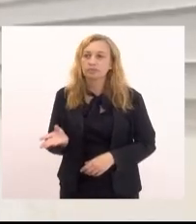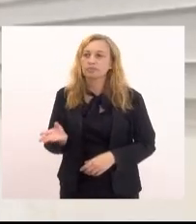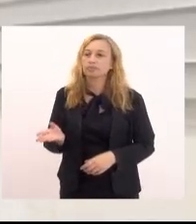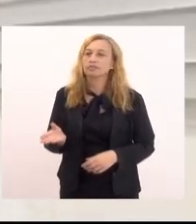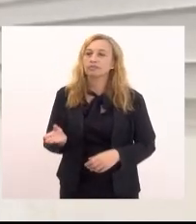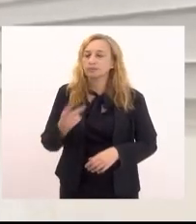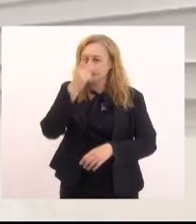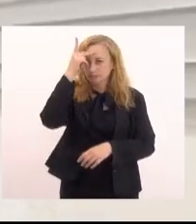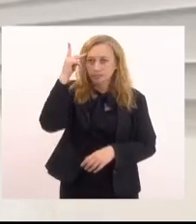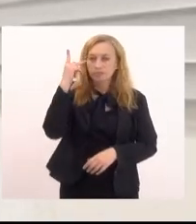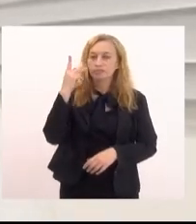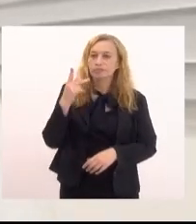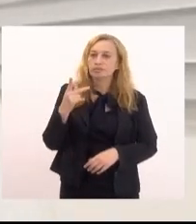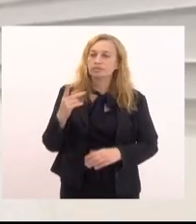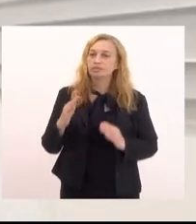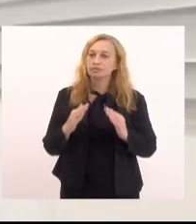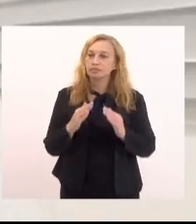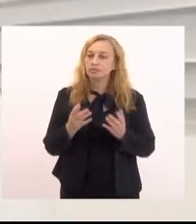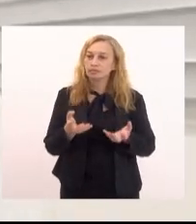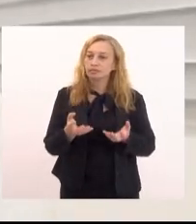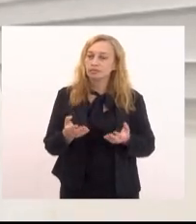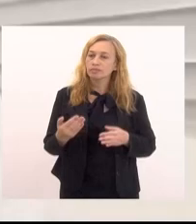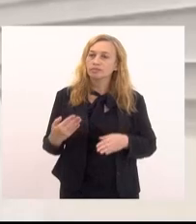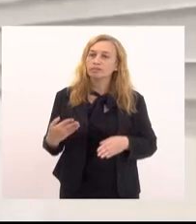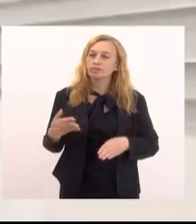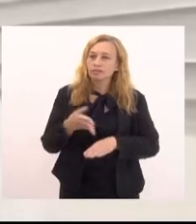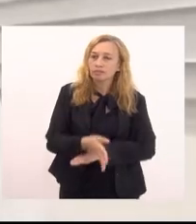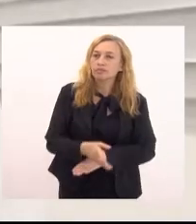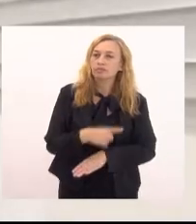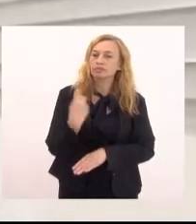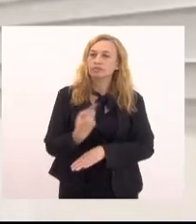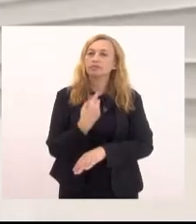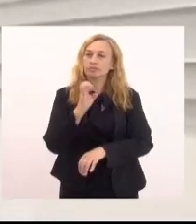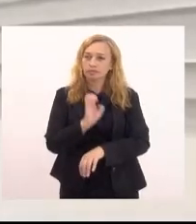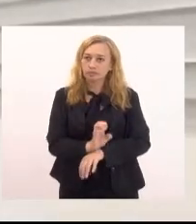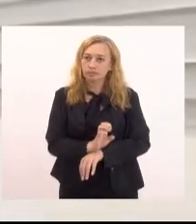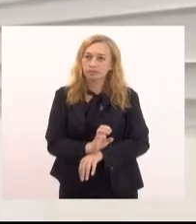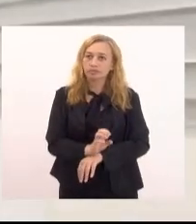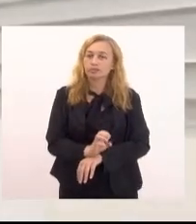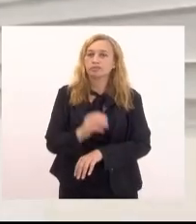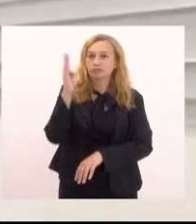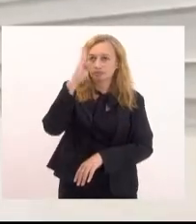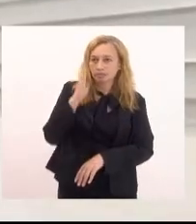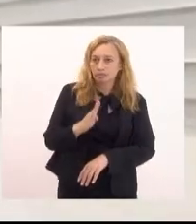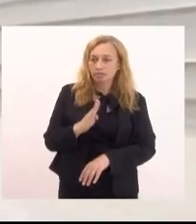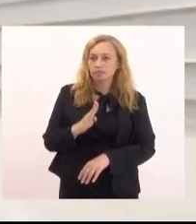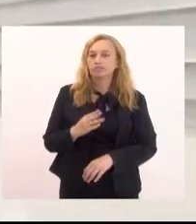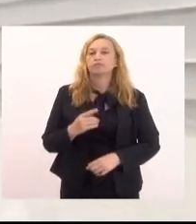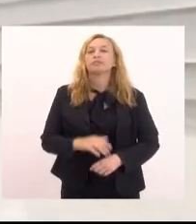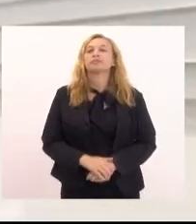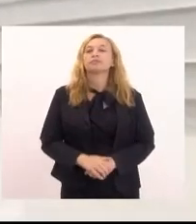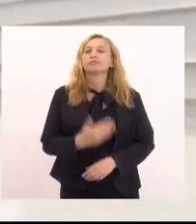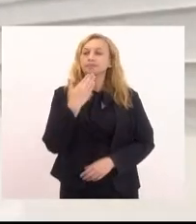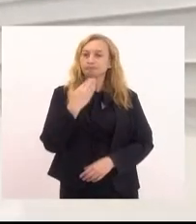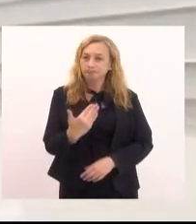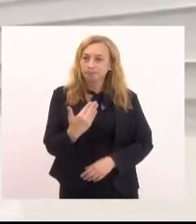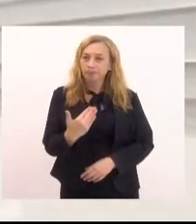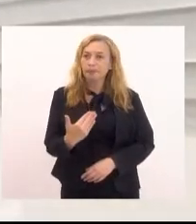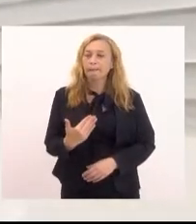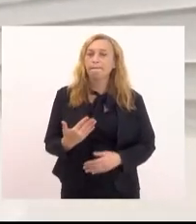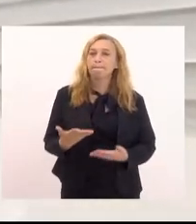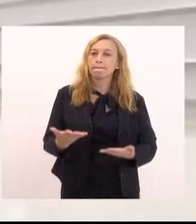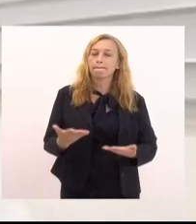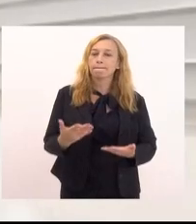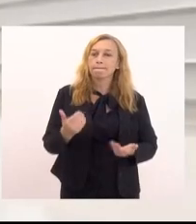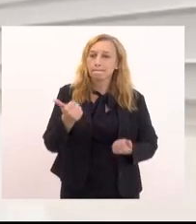Estado e, consequentemente, ter a capacidade de produzir política pública. Então, peço o apoio dos meus pares